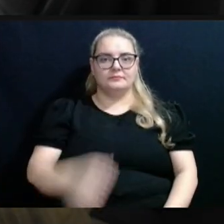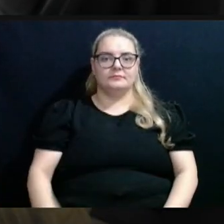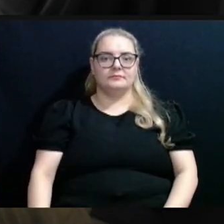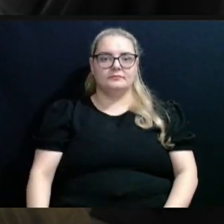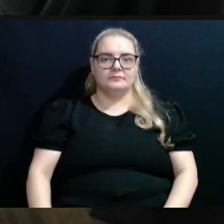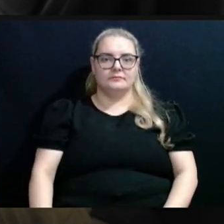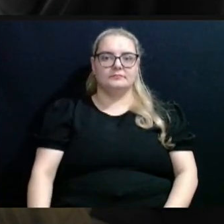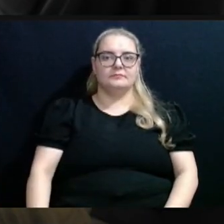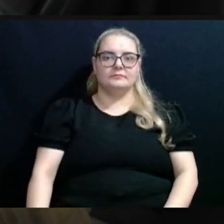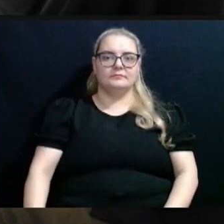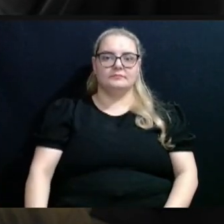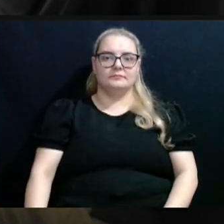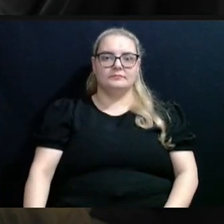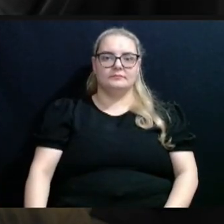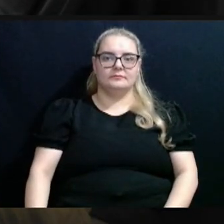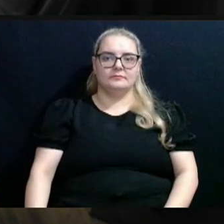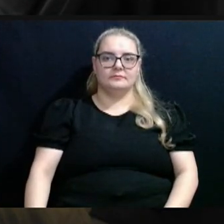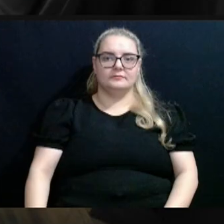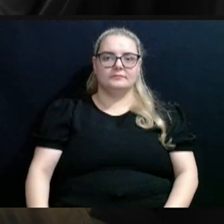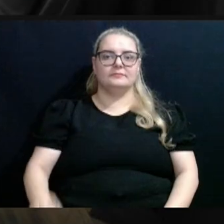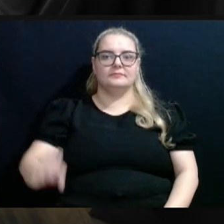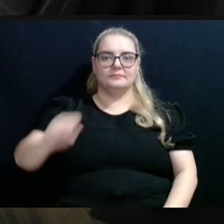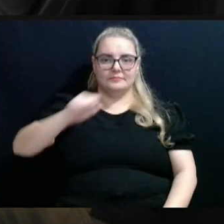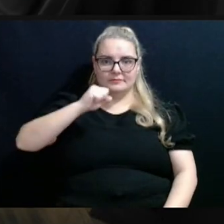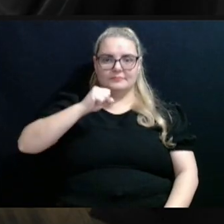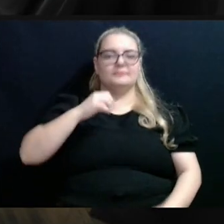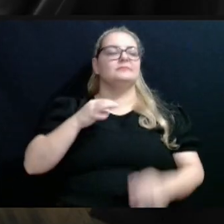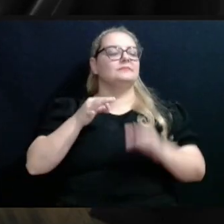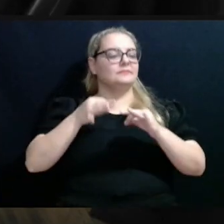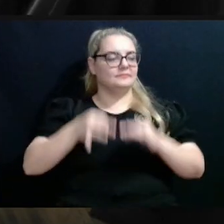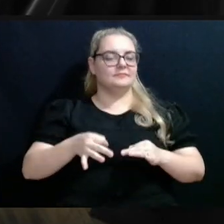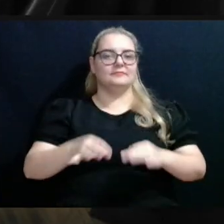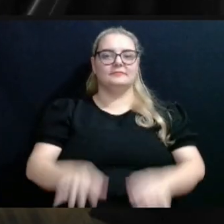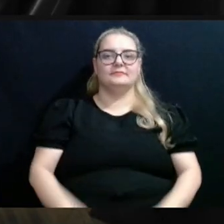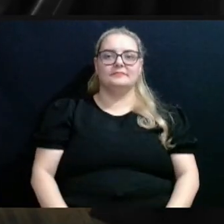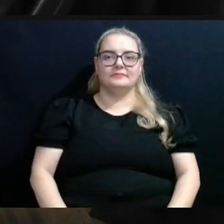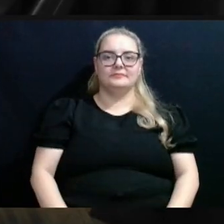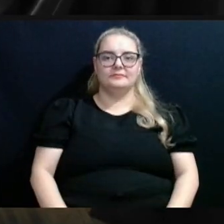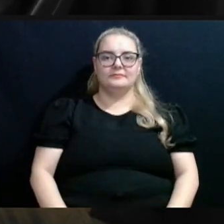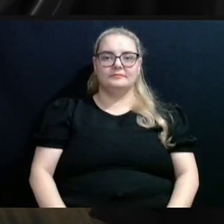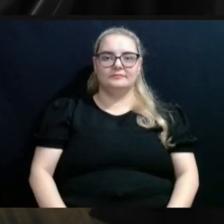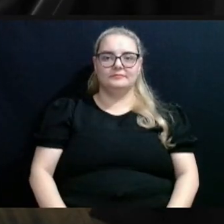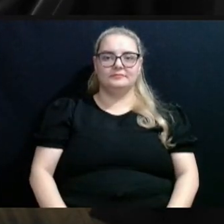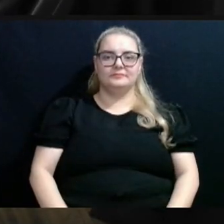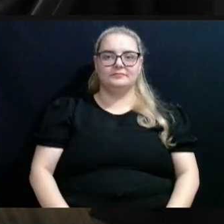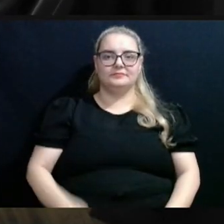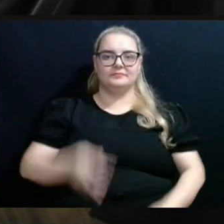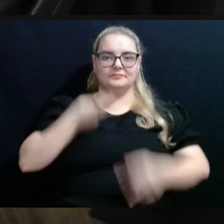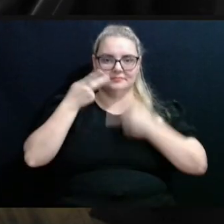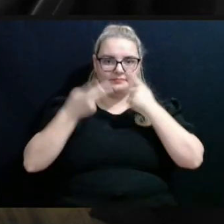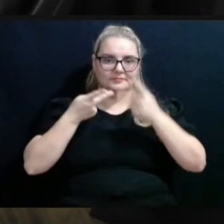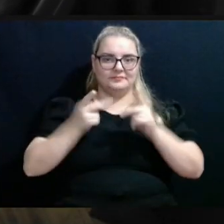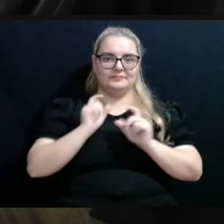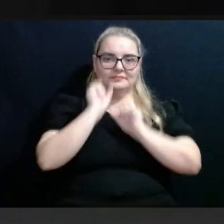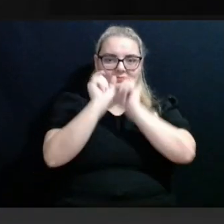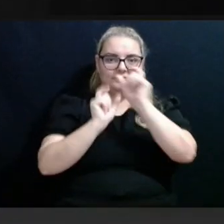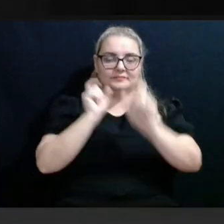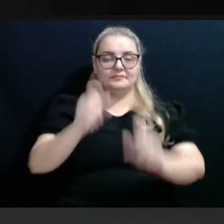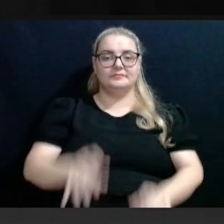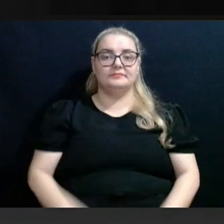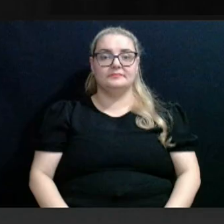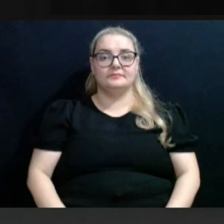pouquinho mais perto do senhor, porque ele é direcional, para a gente pegar bem aí suas palavras. A gente, inclusive,